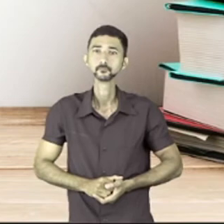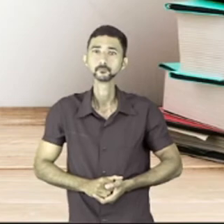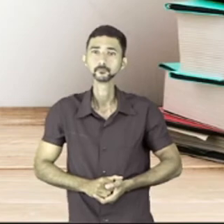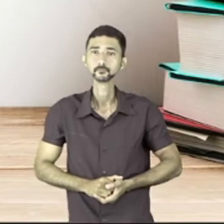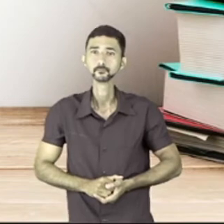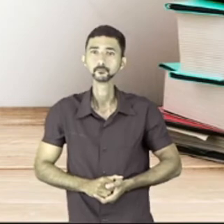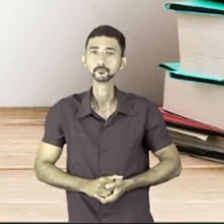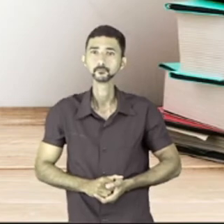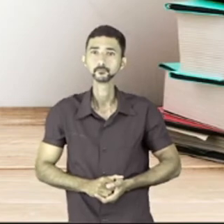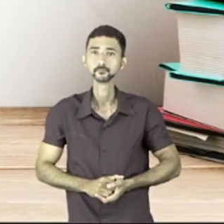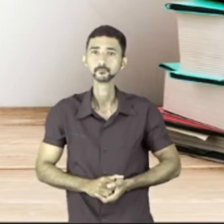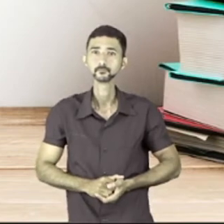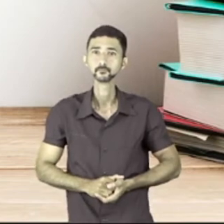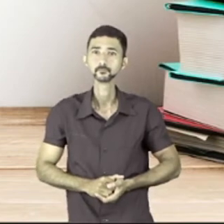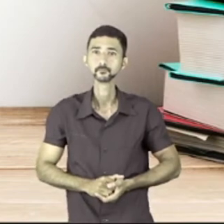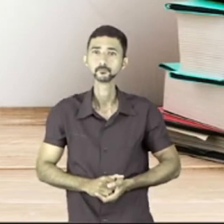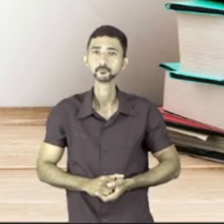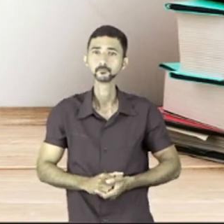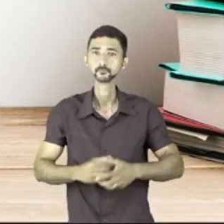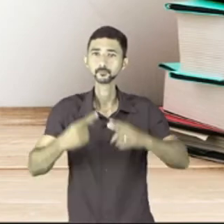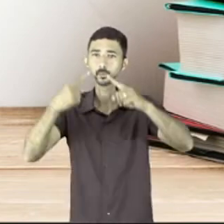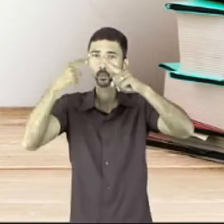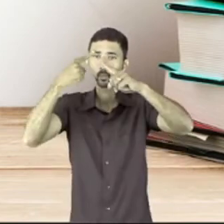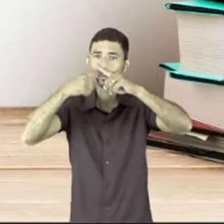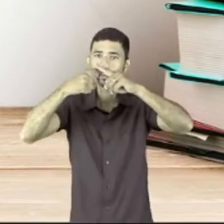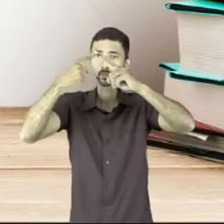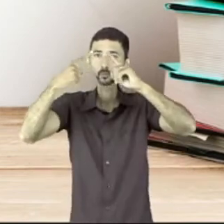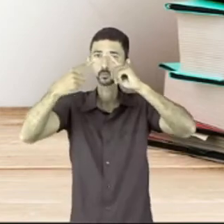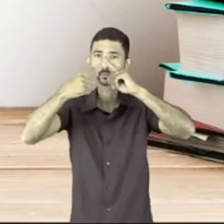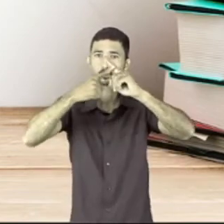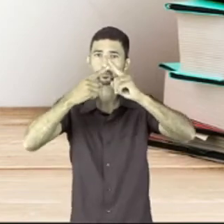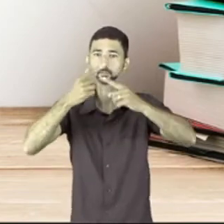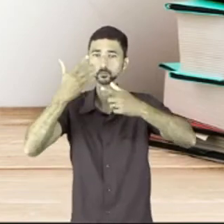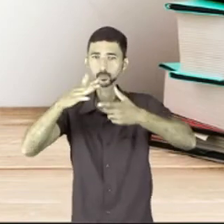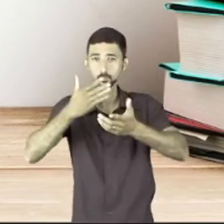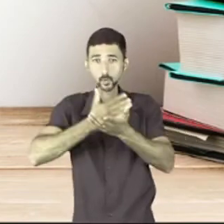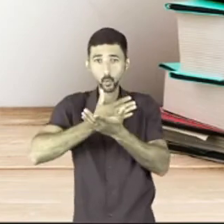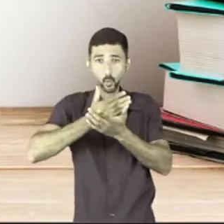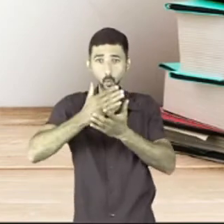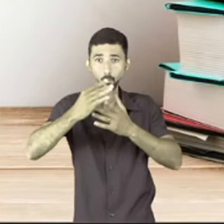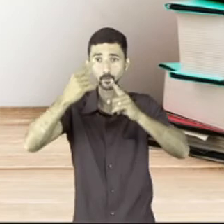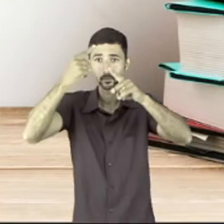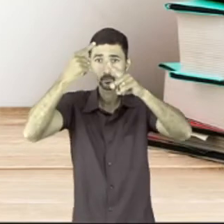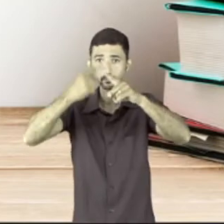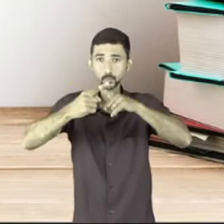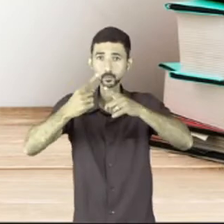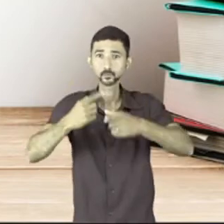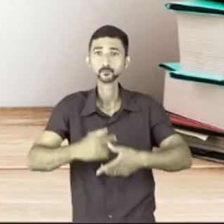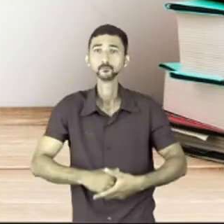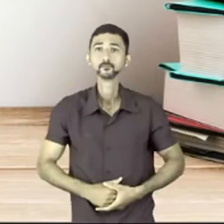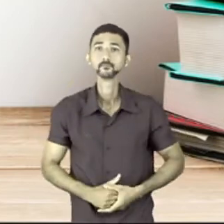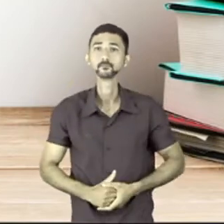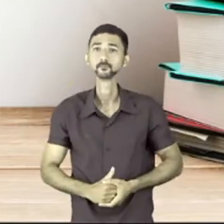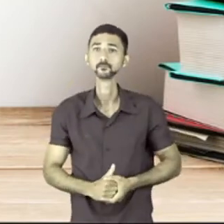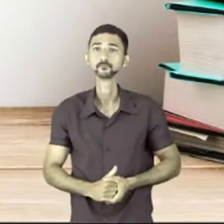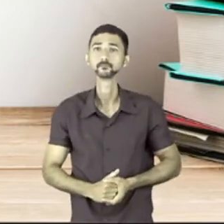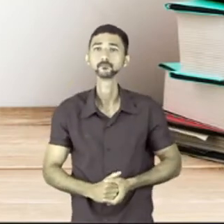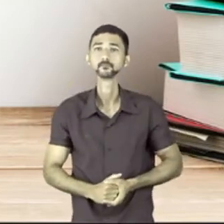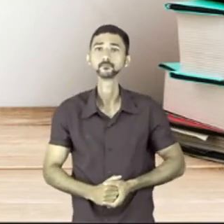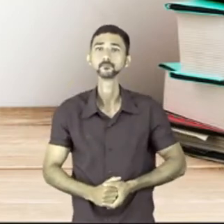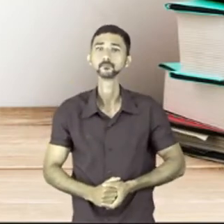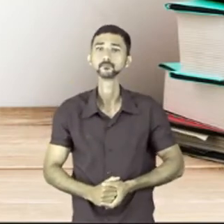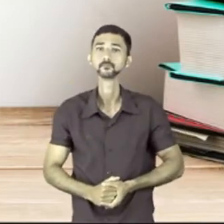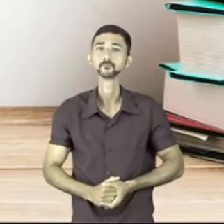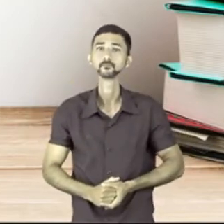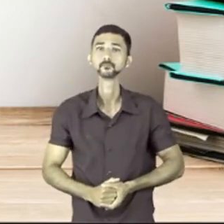Ó, o comprimento aí, ó, sendo feito. Esse é um comprimento inicial, que é o toque entre as espadas.